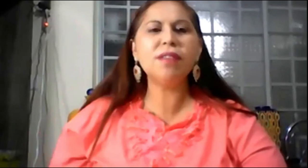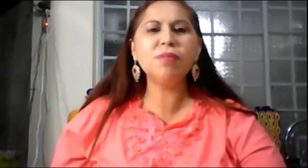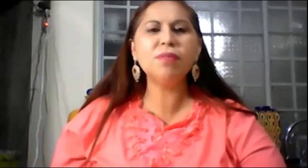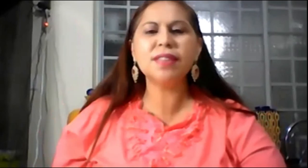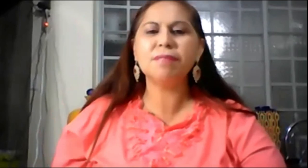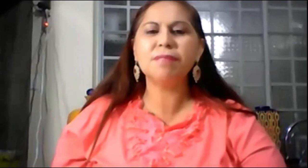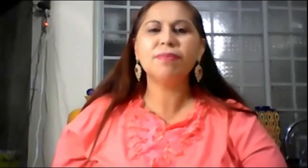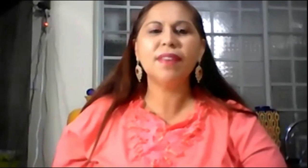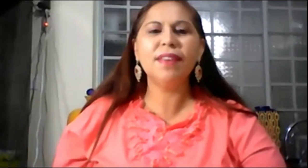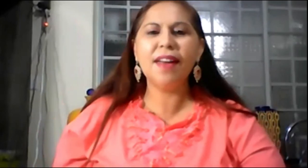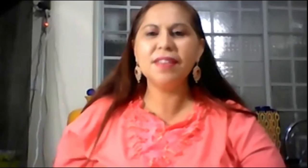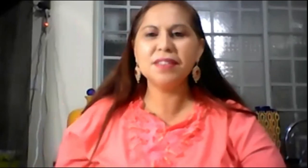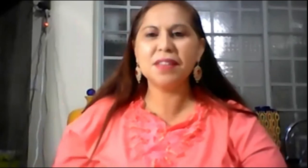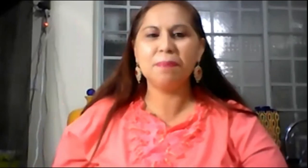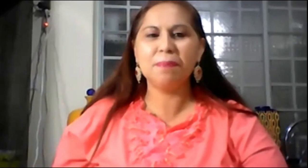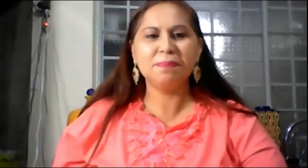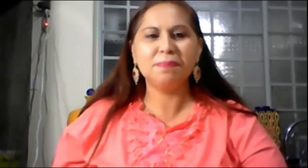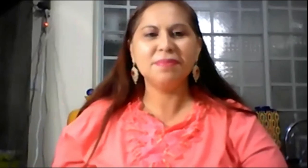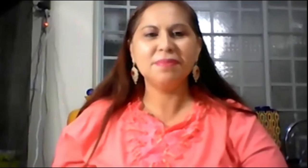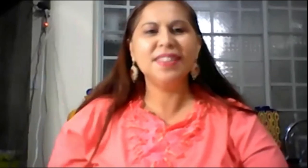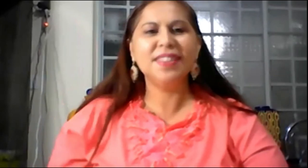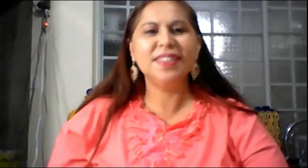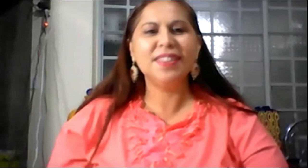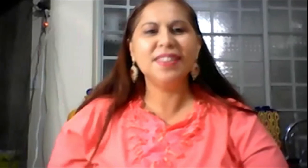não sei? Quem quer arriscar?